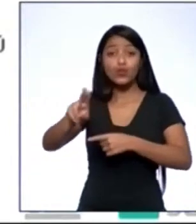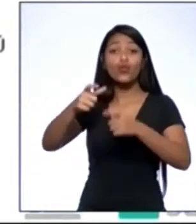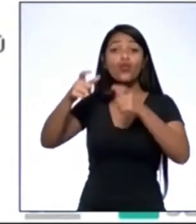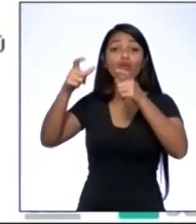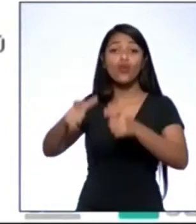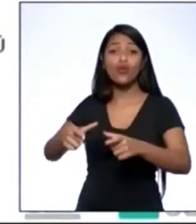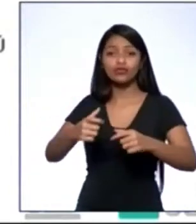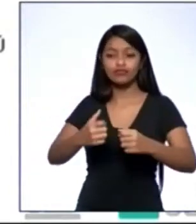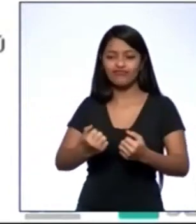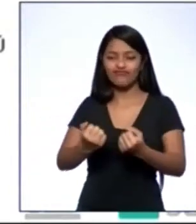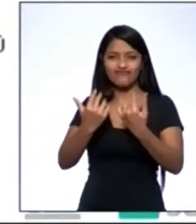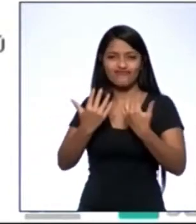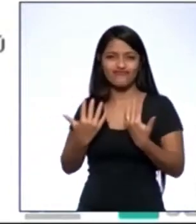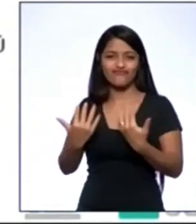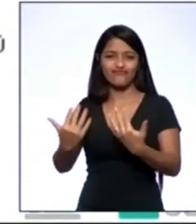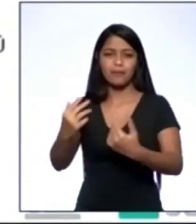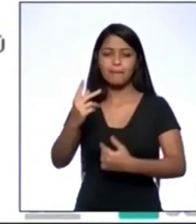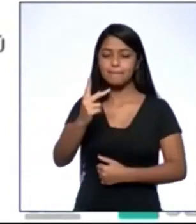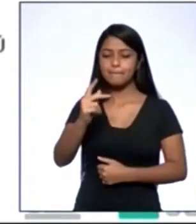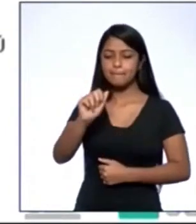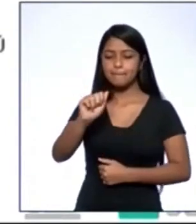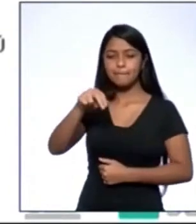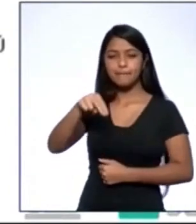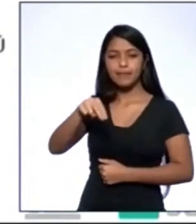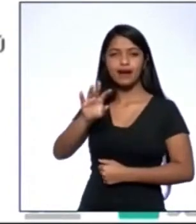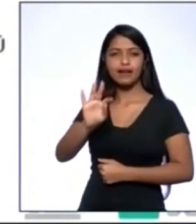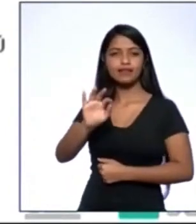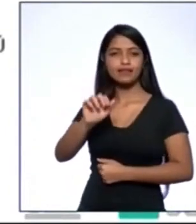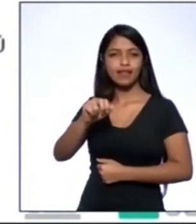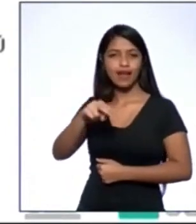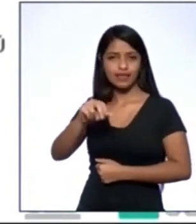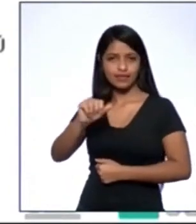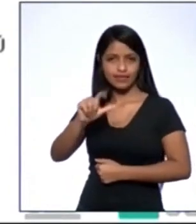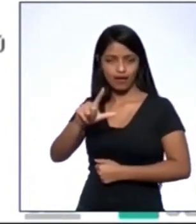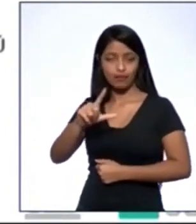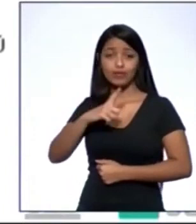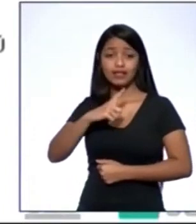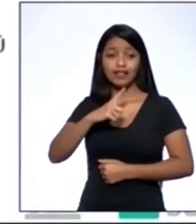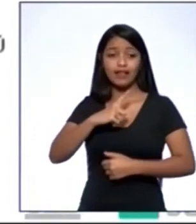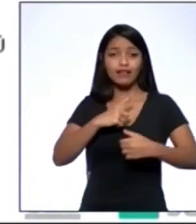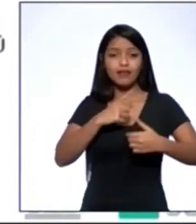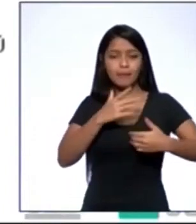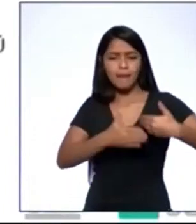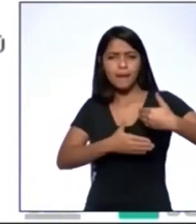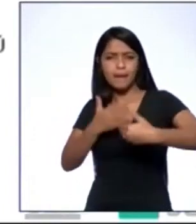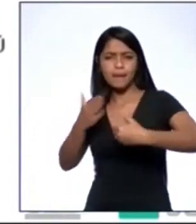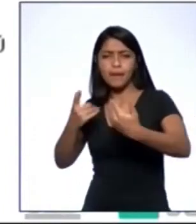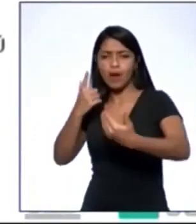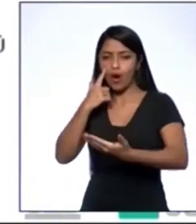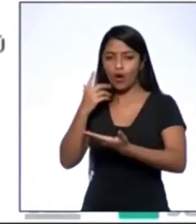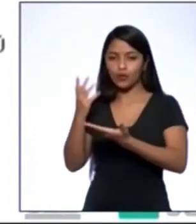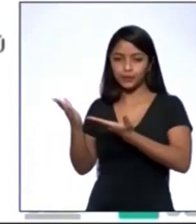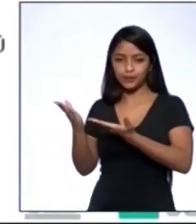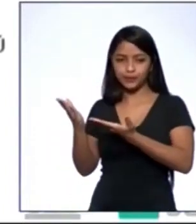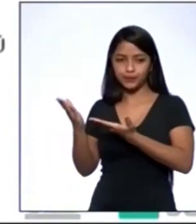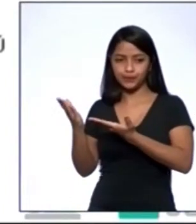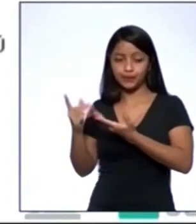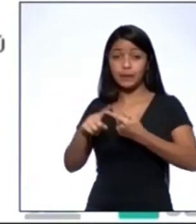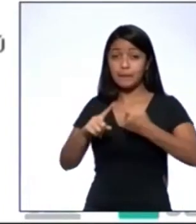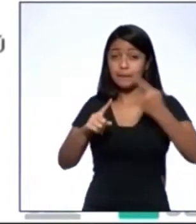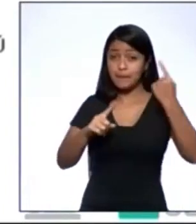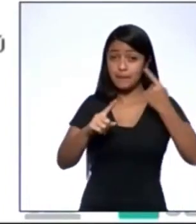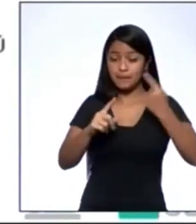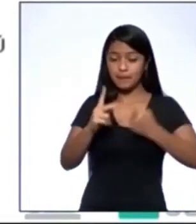alimentares representadas no esquema. Então, plâncton é o produtor, que é comido pela pulga d'água, consumidor